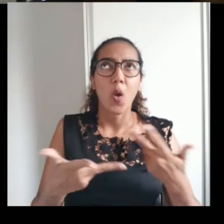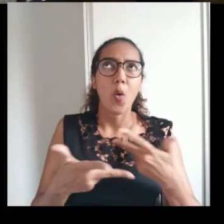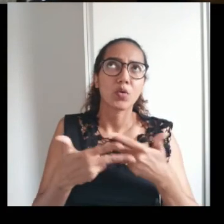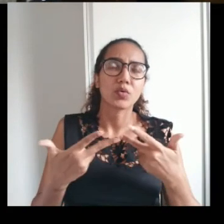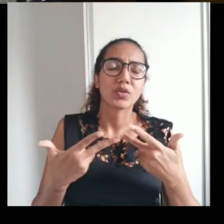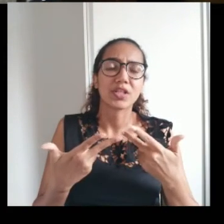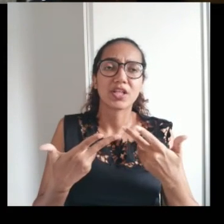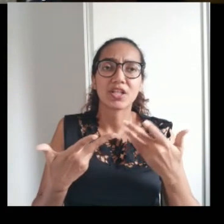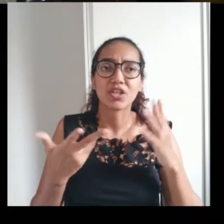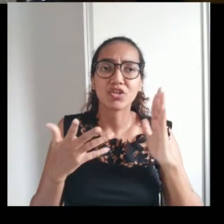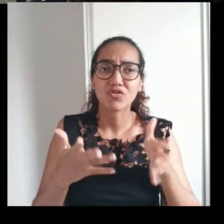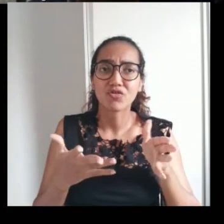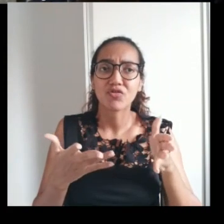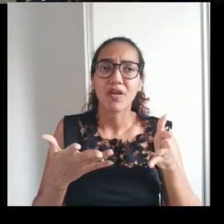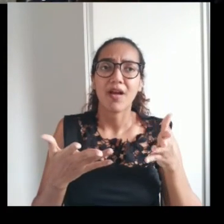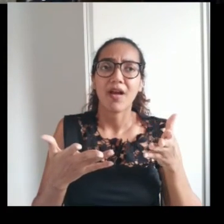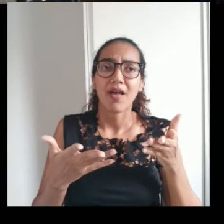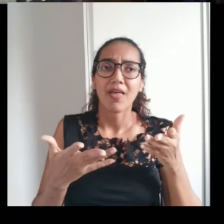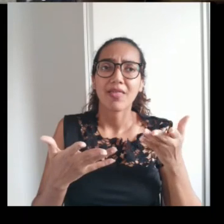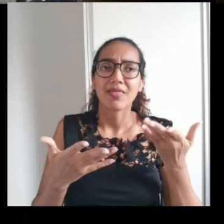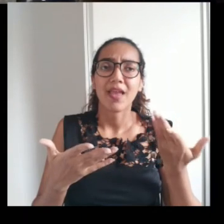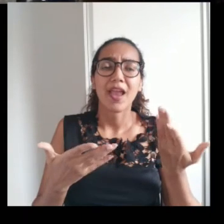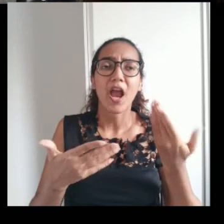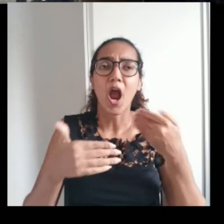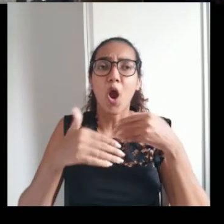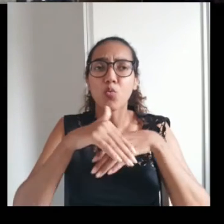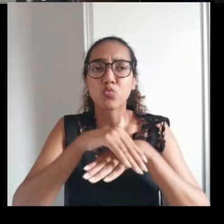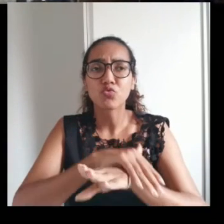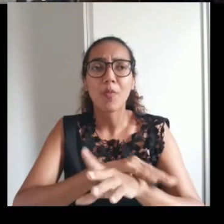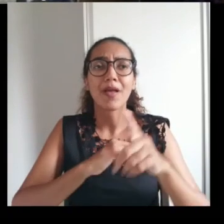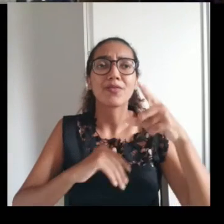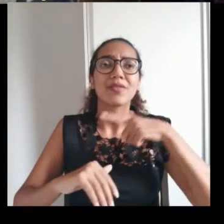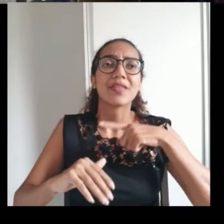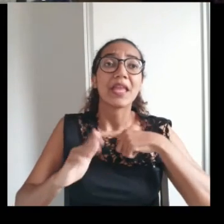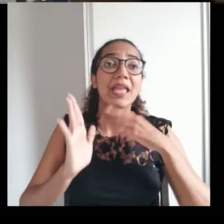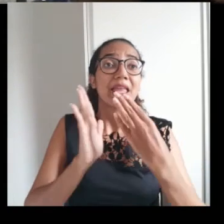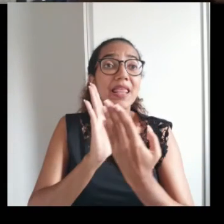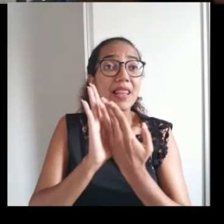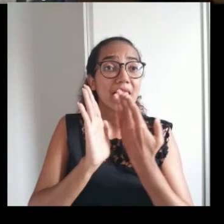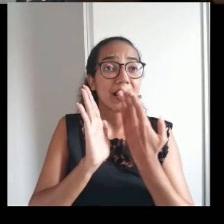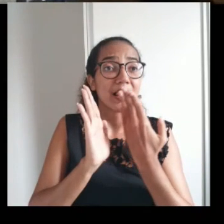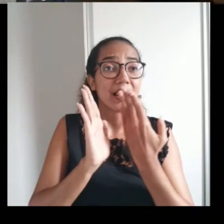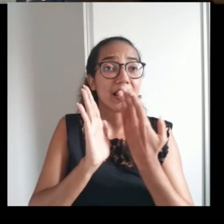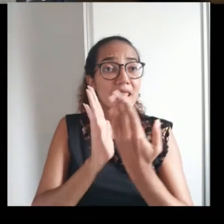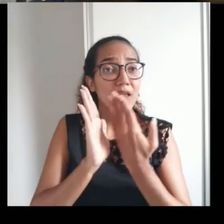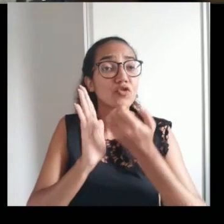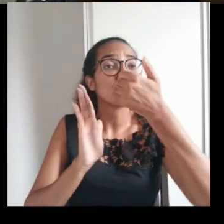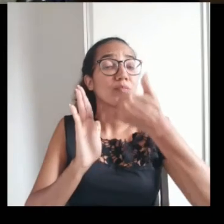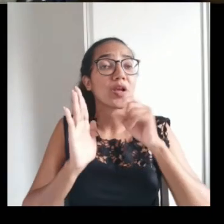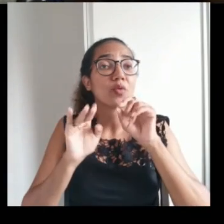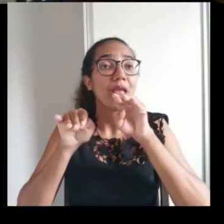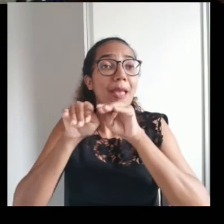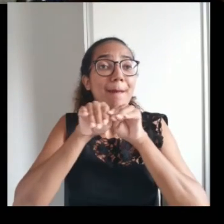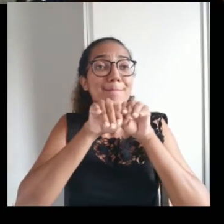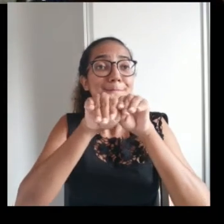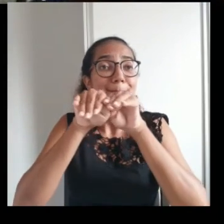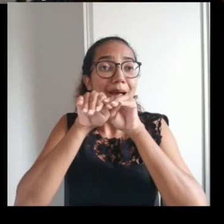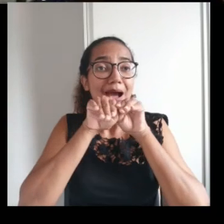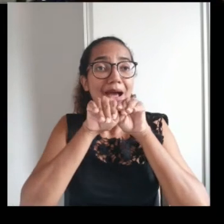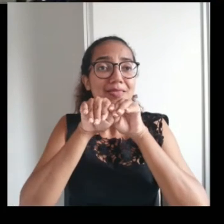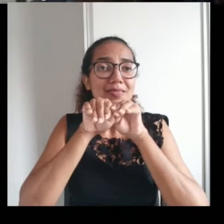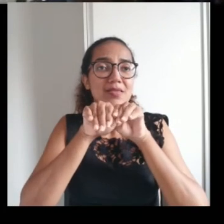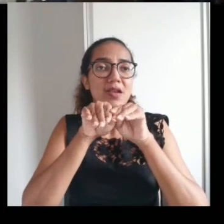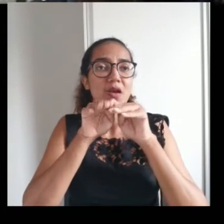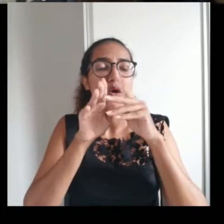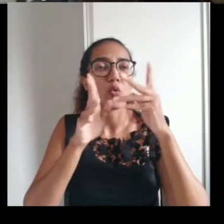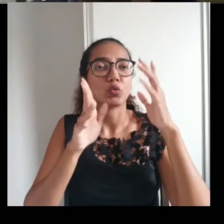né? Existem livros sobre padrões de projeto. As pessoas fazem um catálogo dessas soluções. Então, um